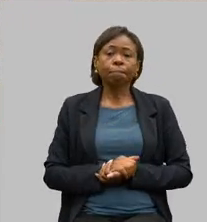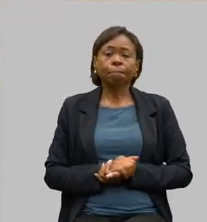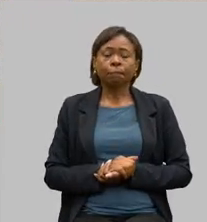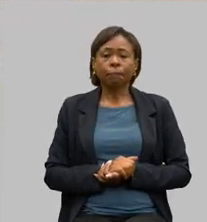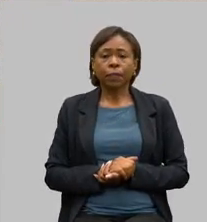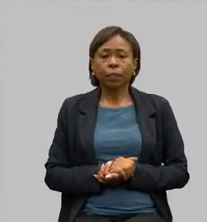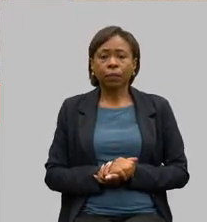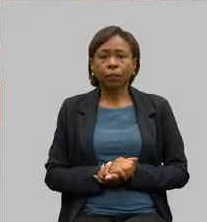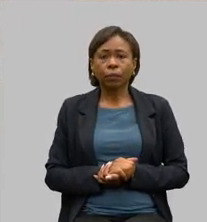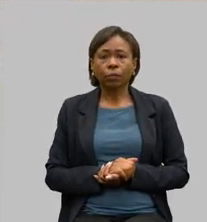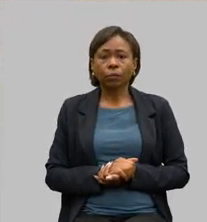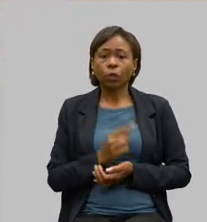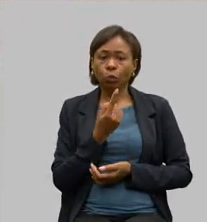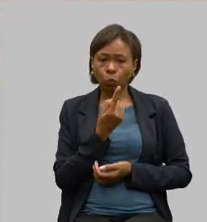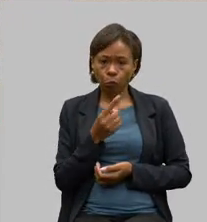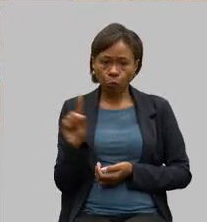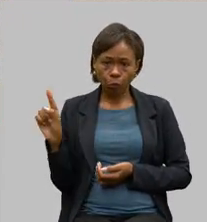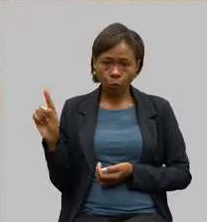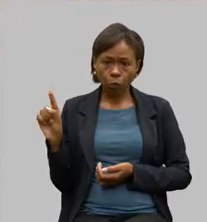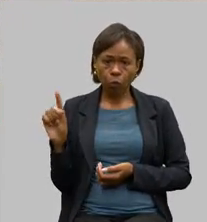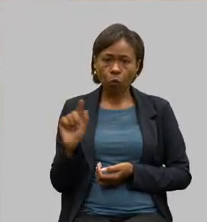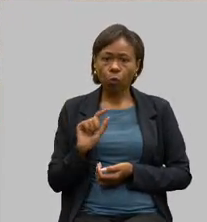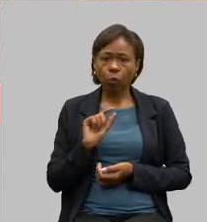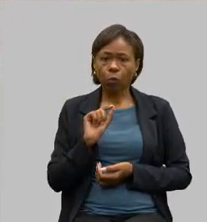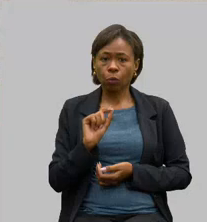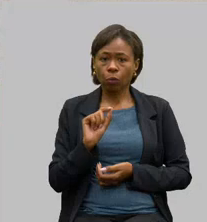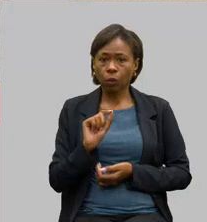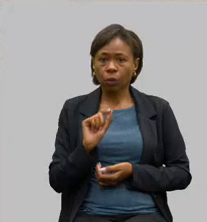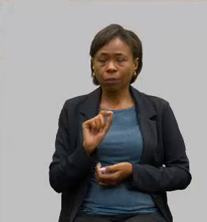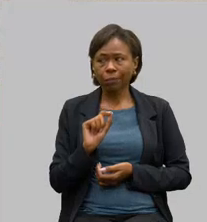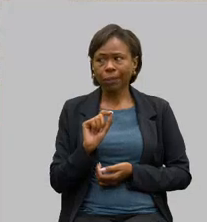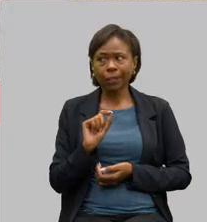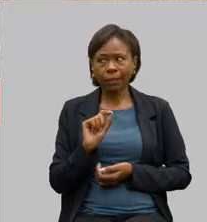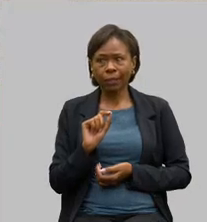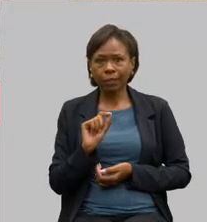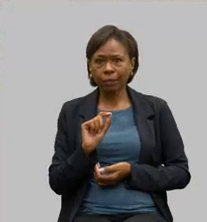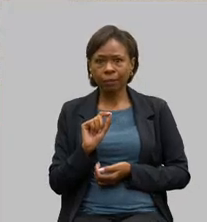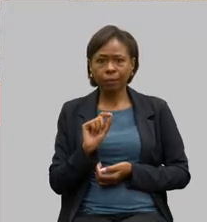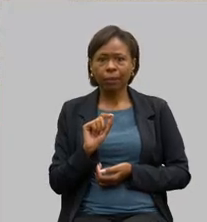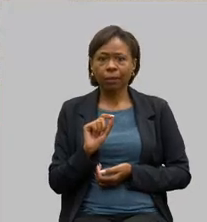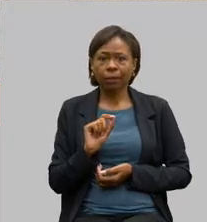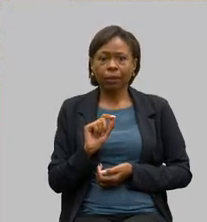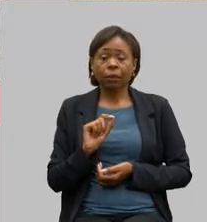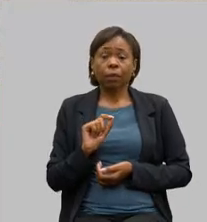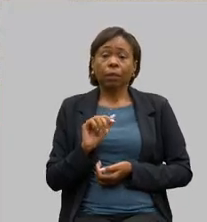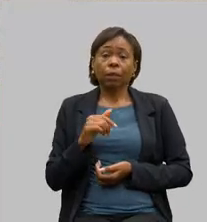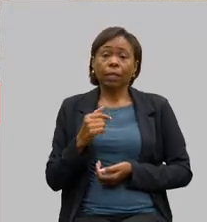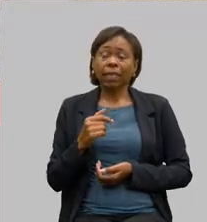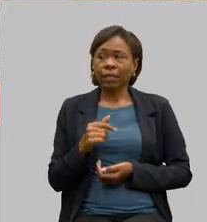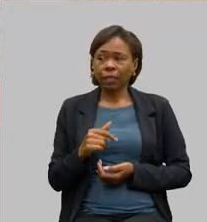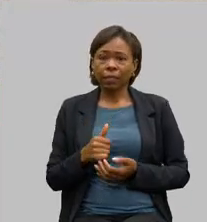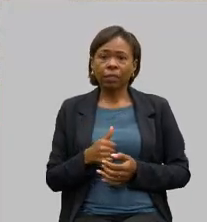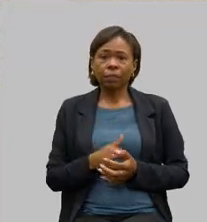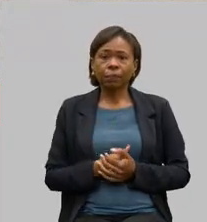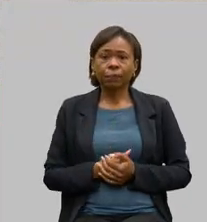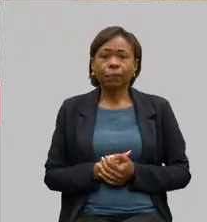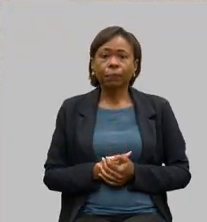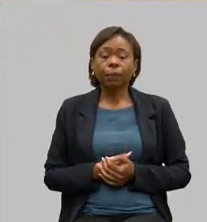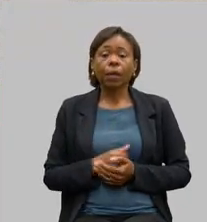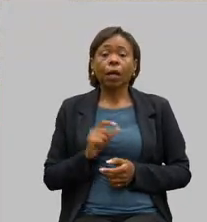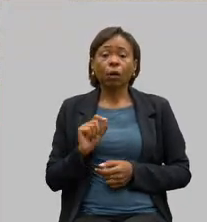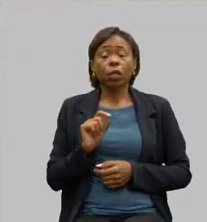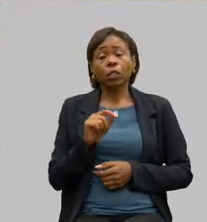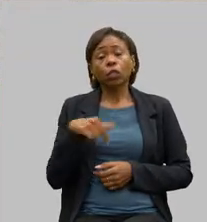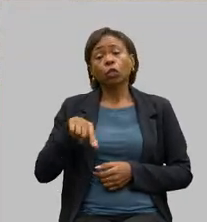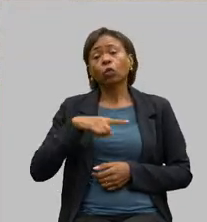de deixar de aproveitar secretário desde 2021 nós aprovamos o projeto de turismo de base Comunitária então a gente aproveita aqui já